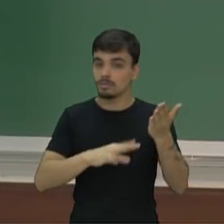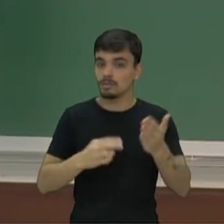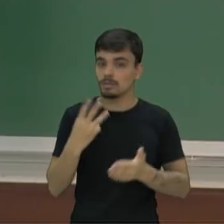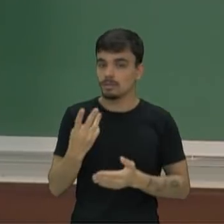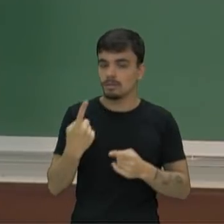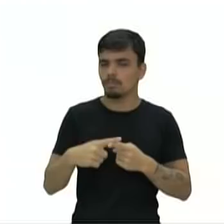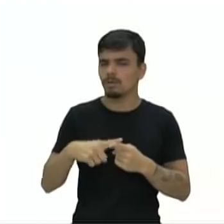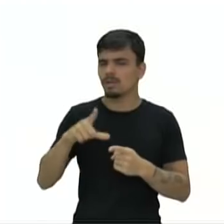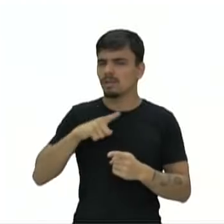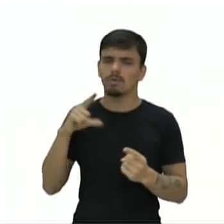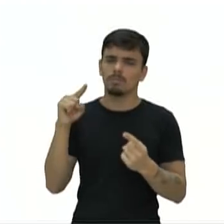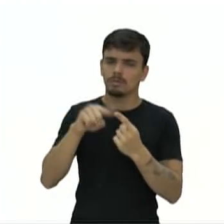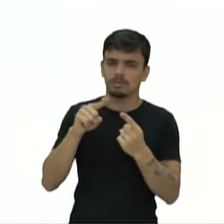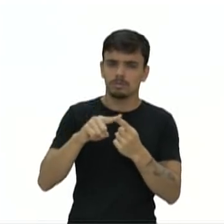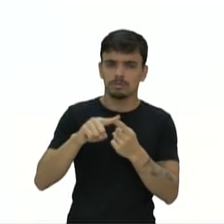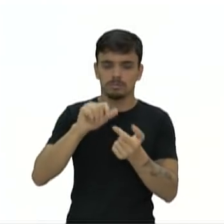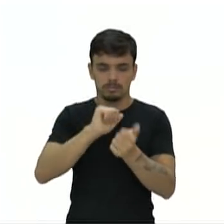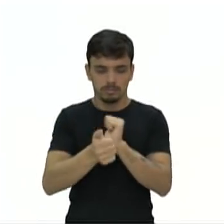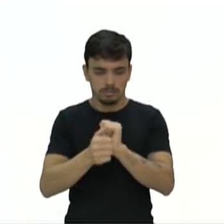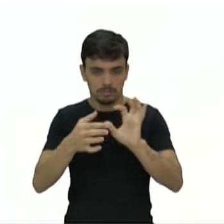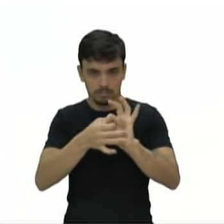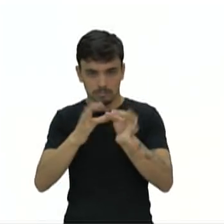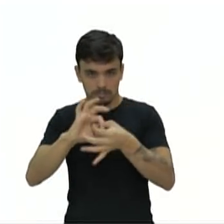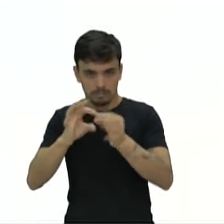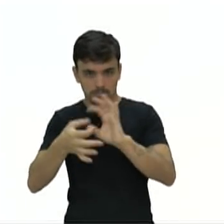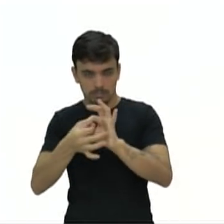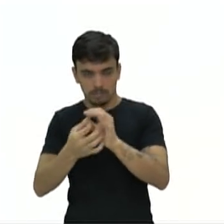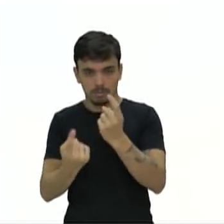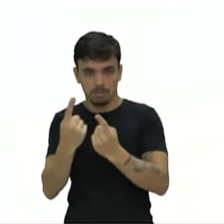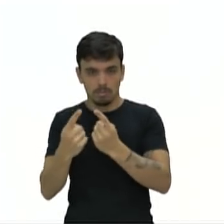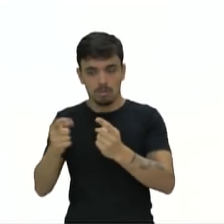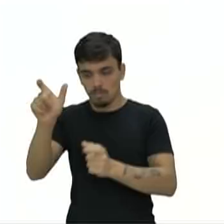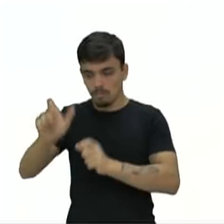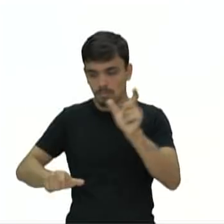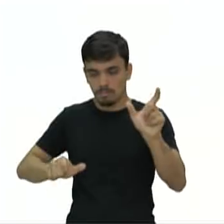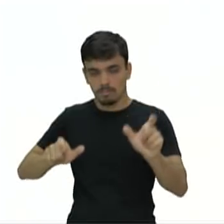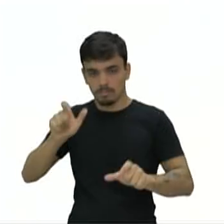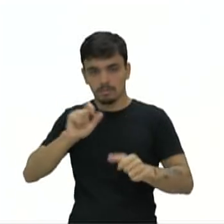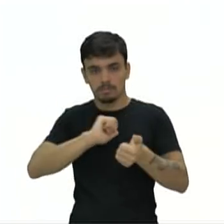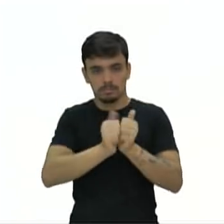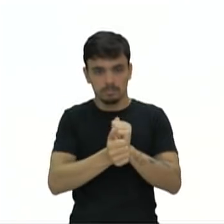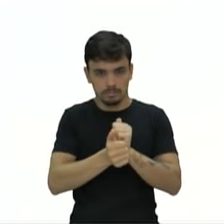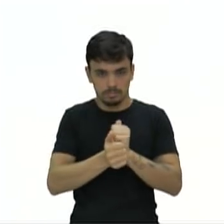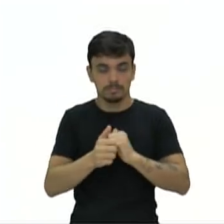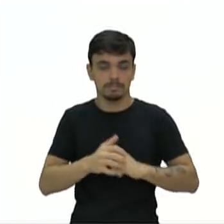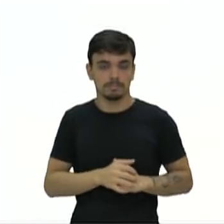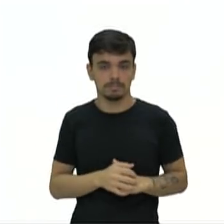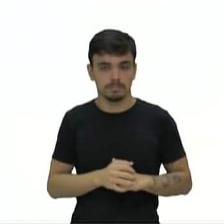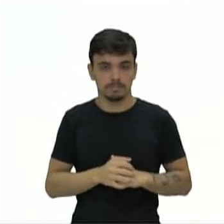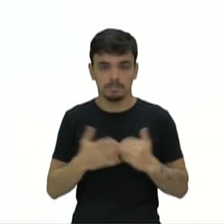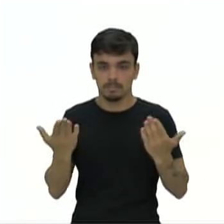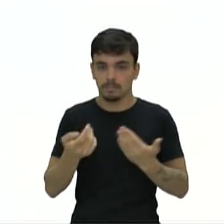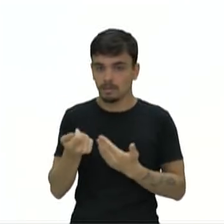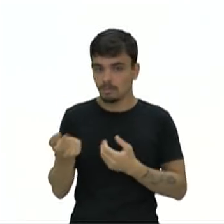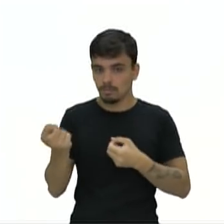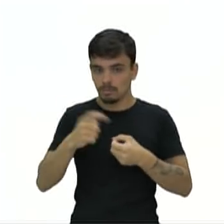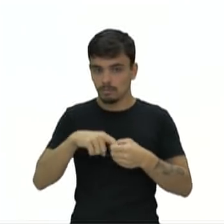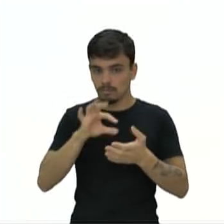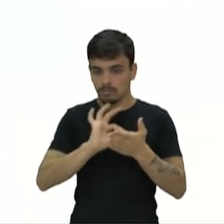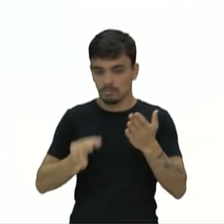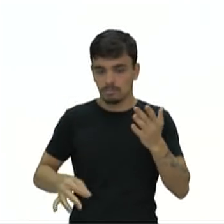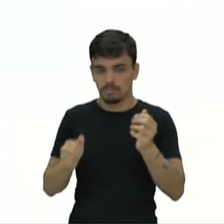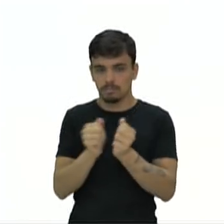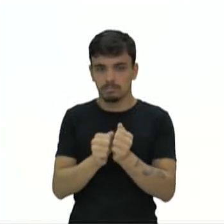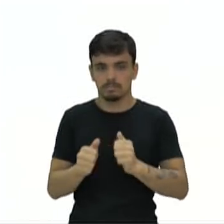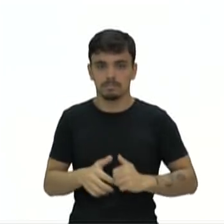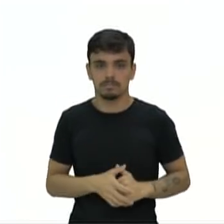serviam os Jogos Olímpicos na Grécia Antiga? Qual era o objetivo dos atletas gregos nas competições? Daqui a pouquinho nós voltamos,